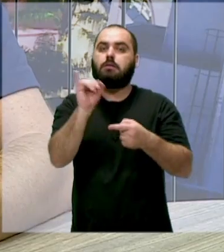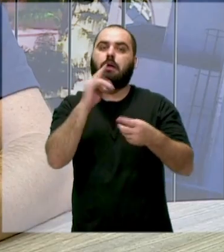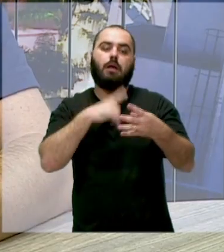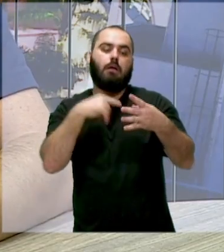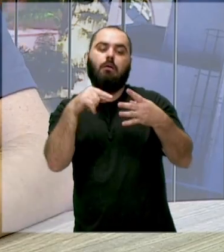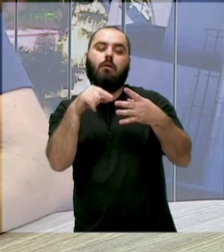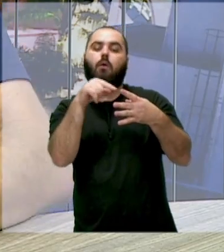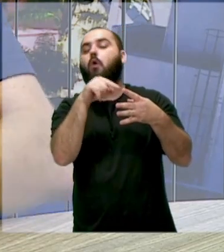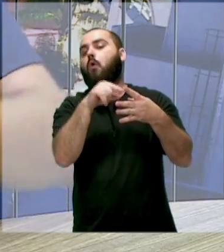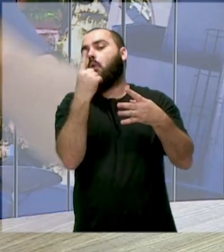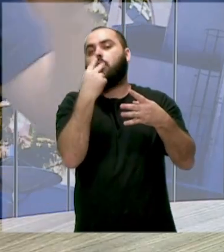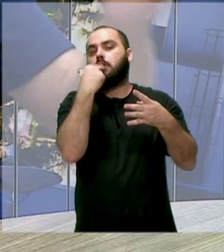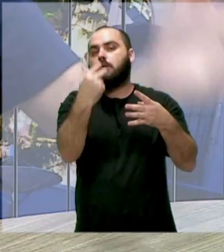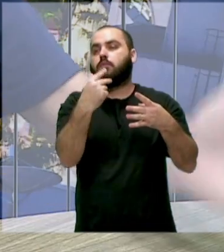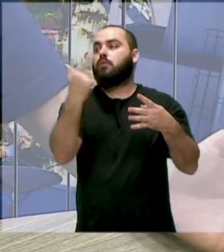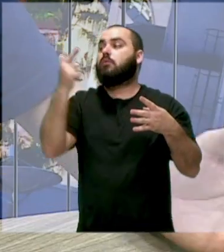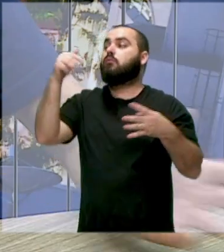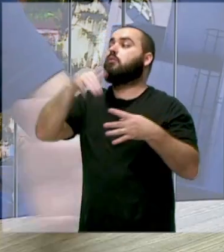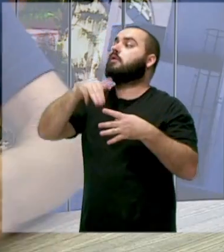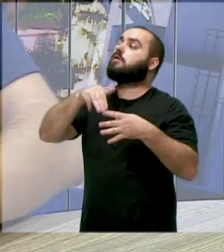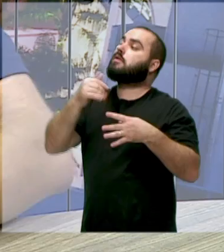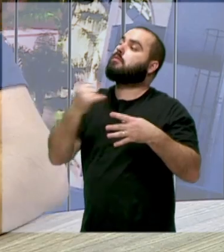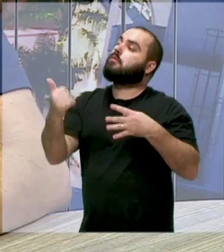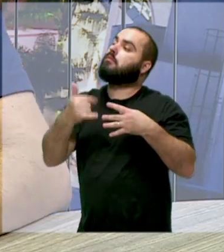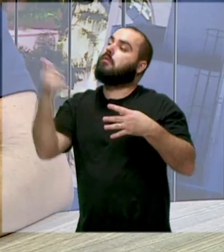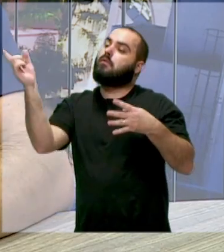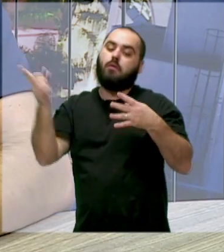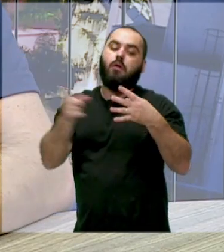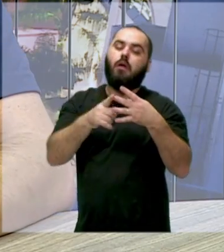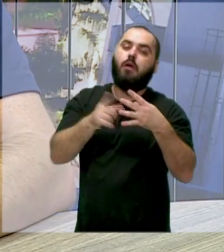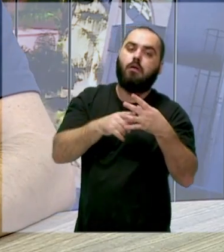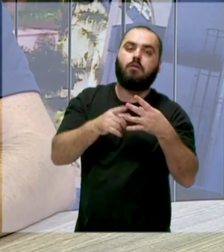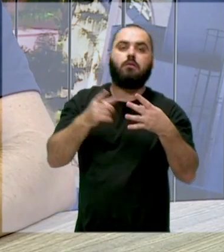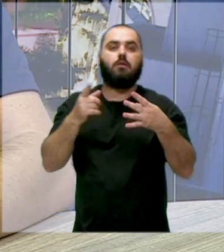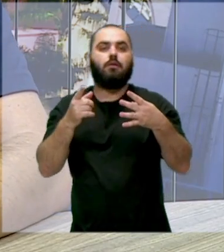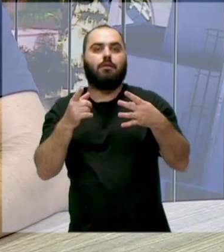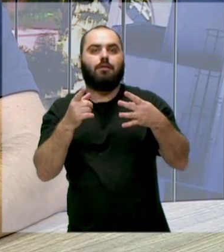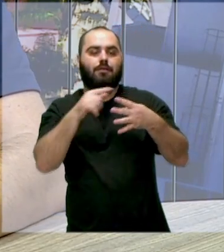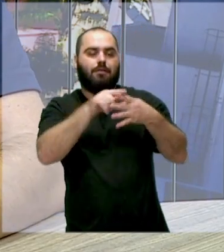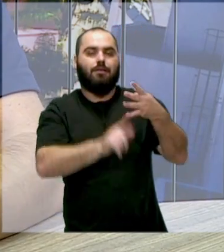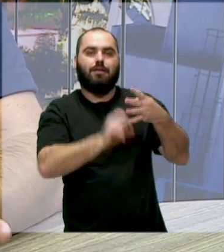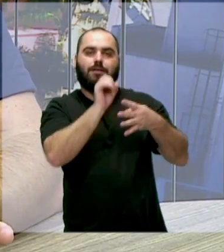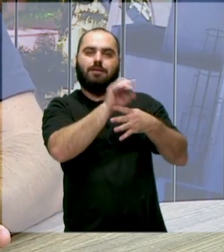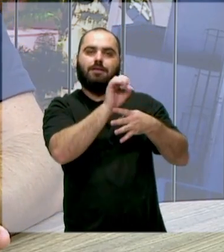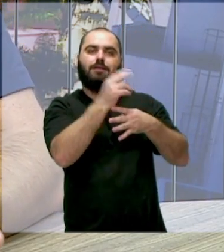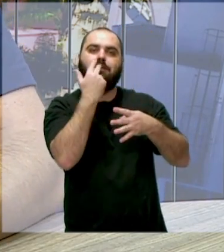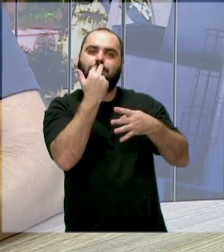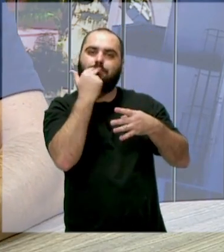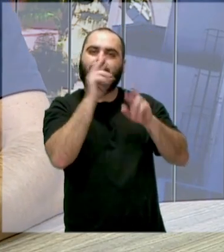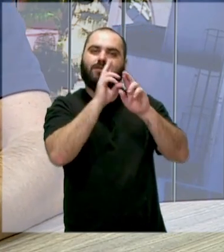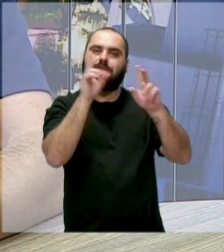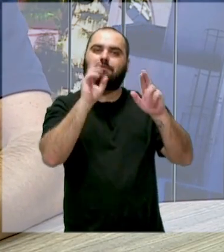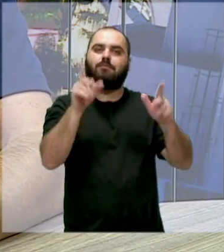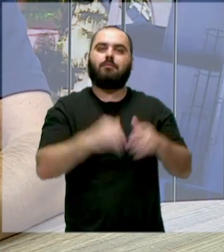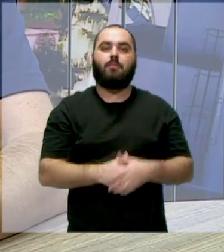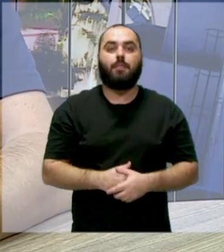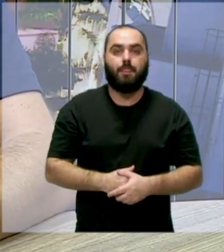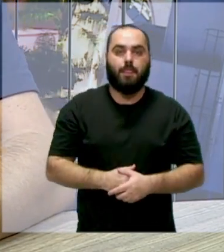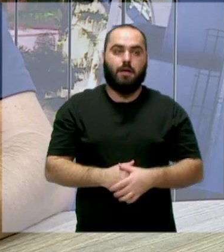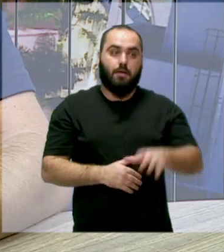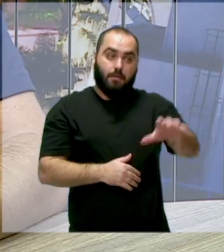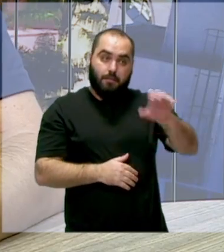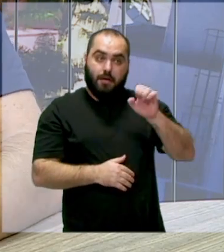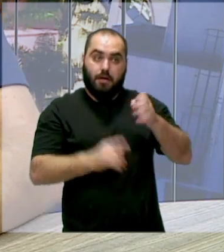circulando no município vizinho 2, então tem essas situações. E que nos preocupa também. Se pega uma dengue uma vez e